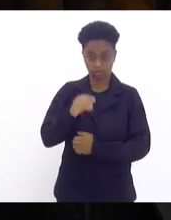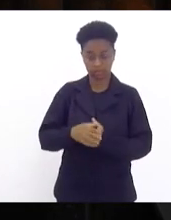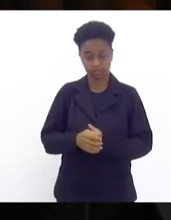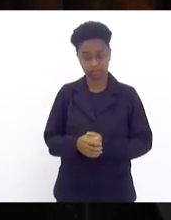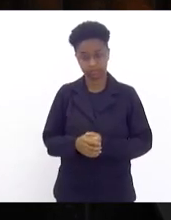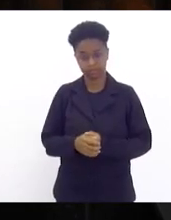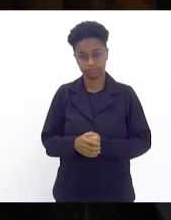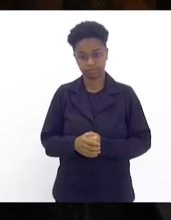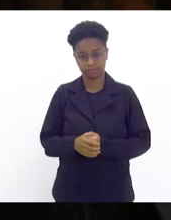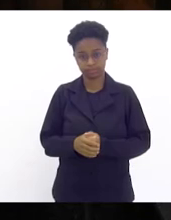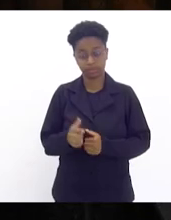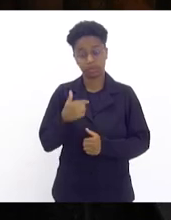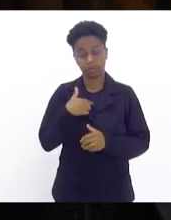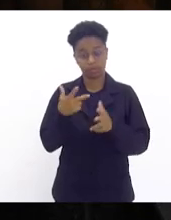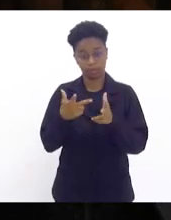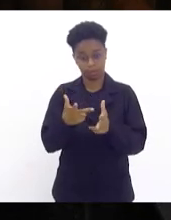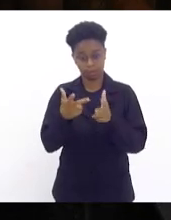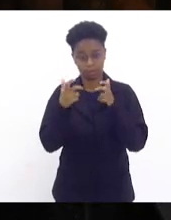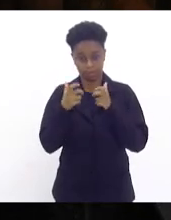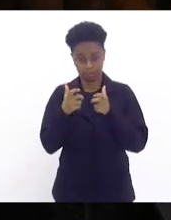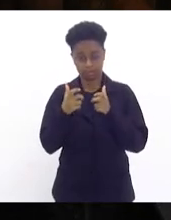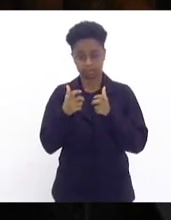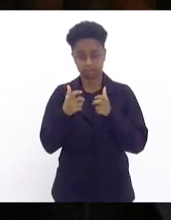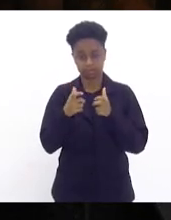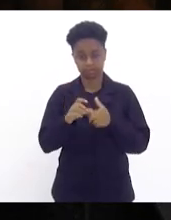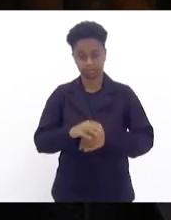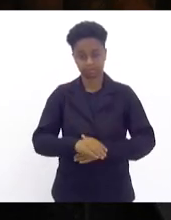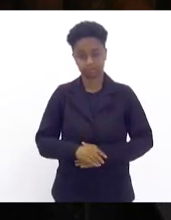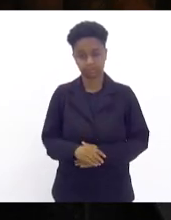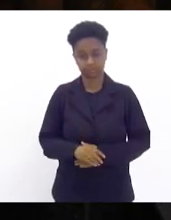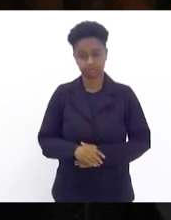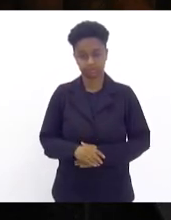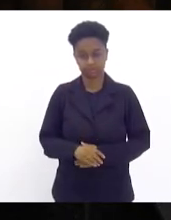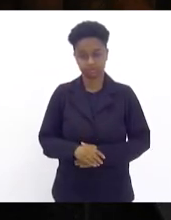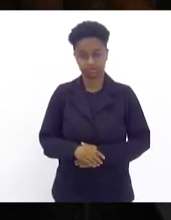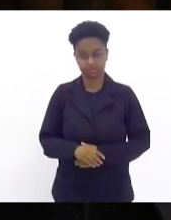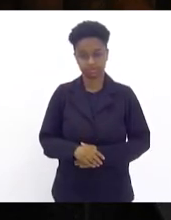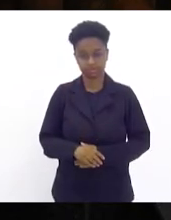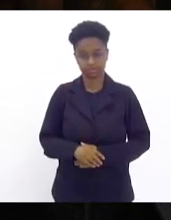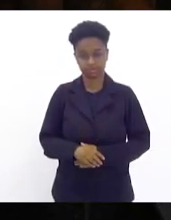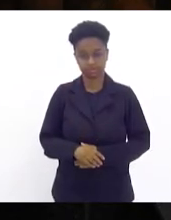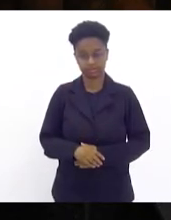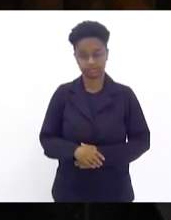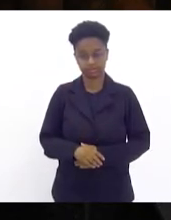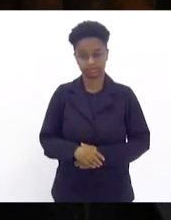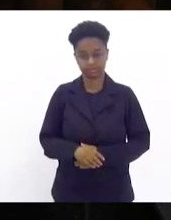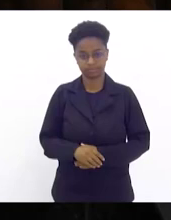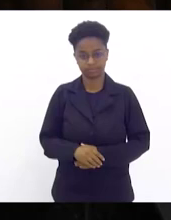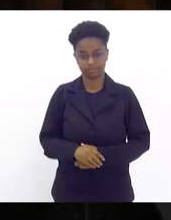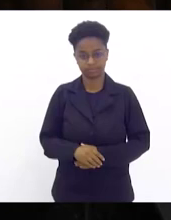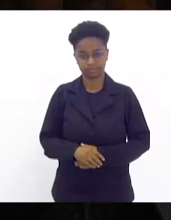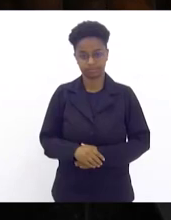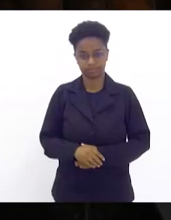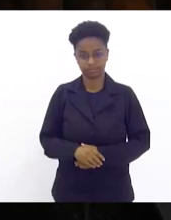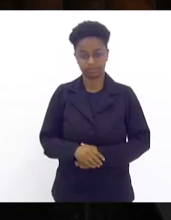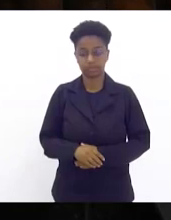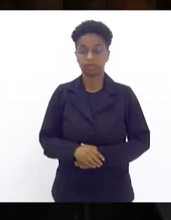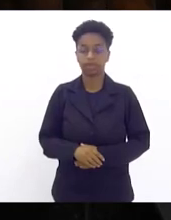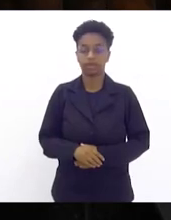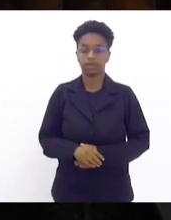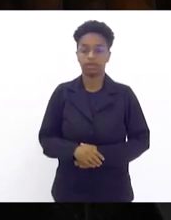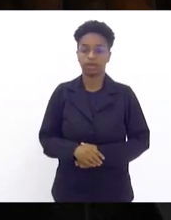Eu verifiquei que o noticiário Fluminense mas também noticiário